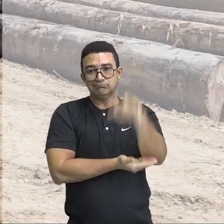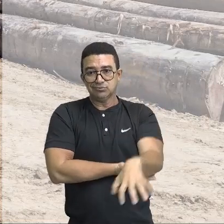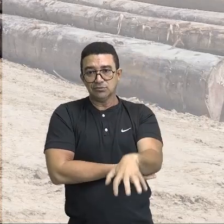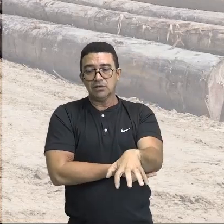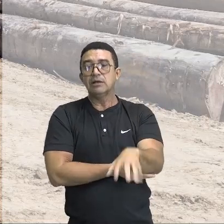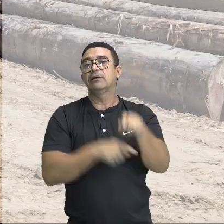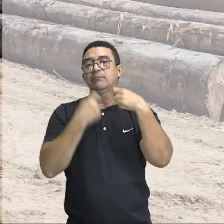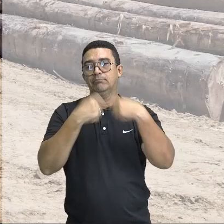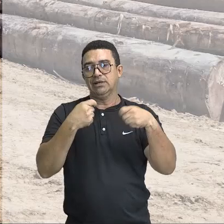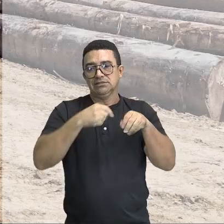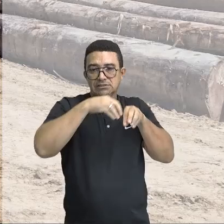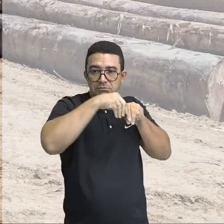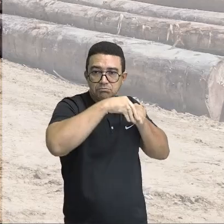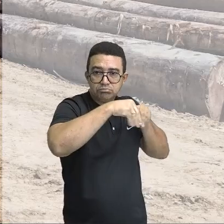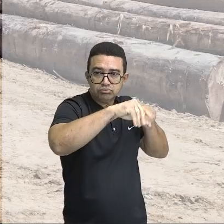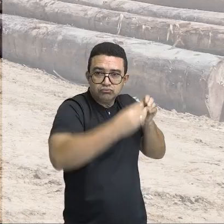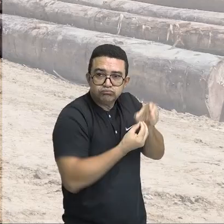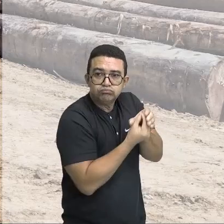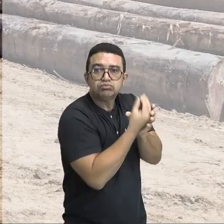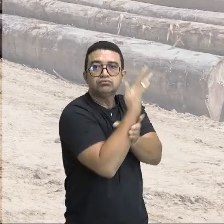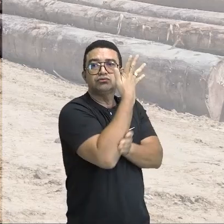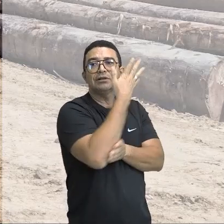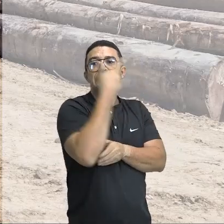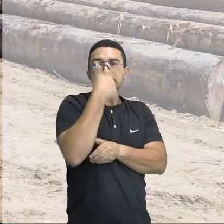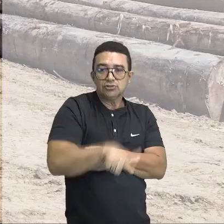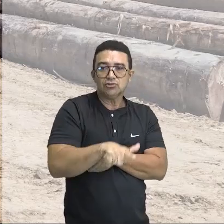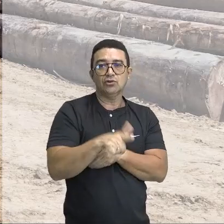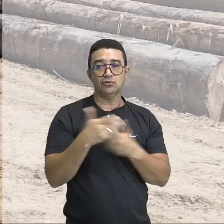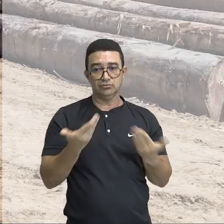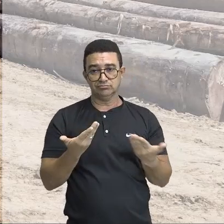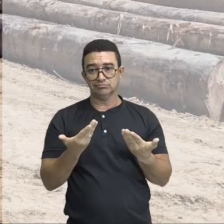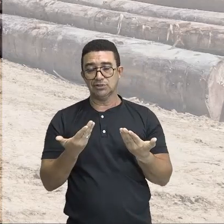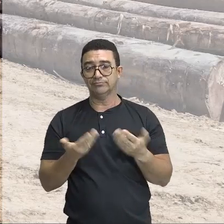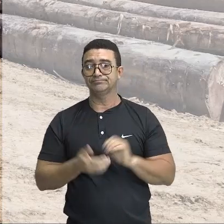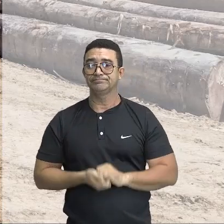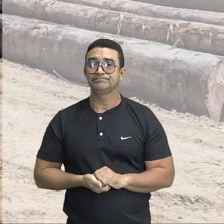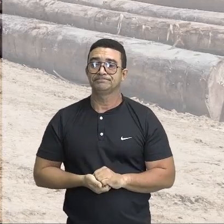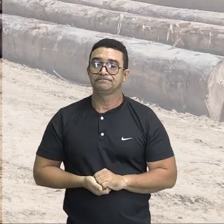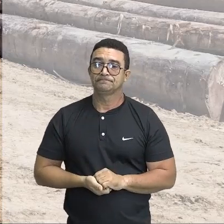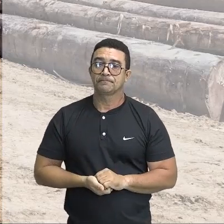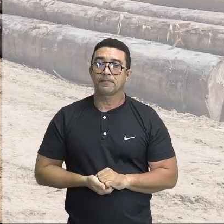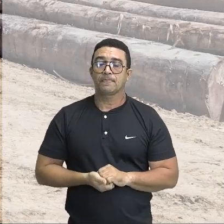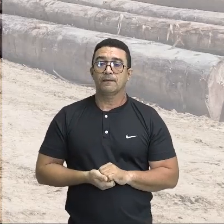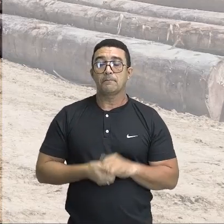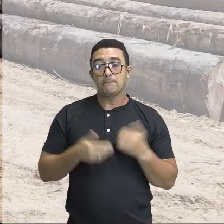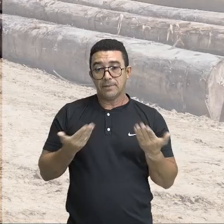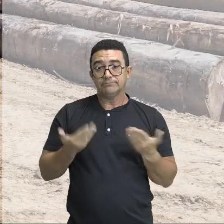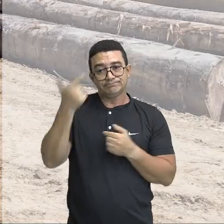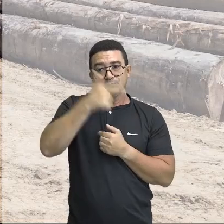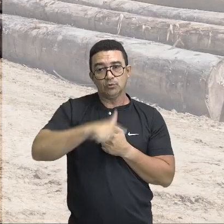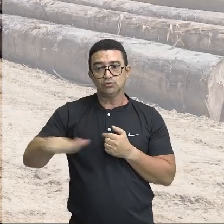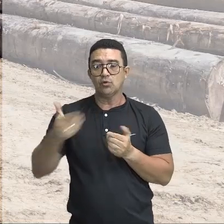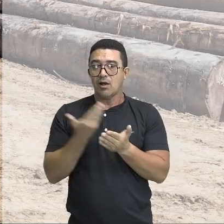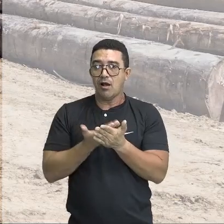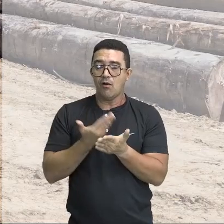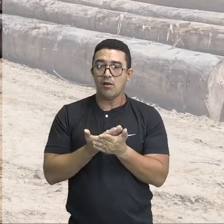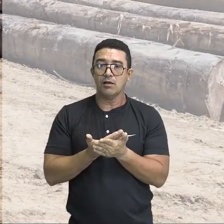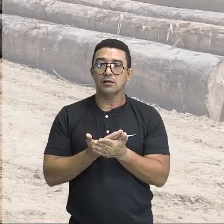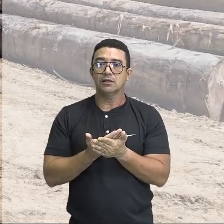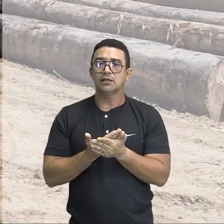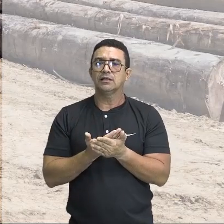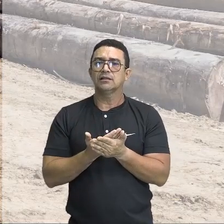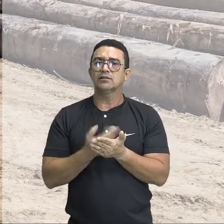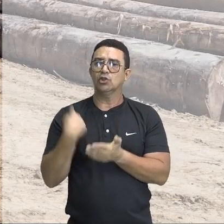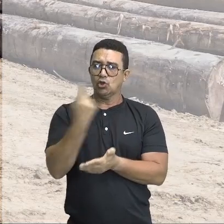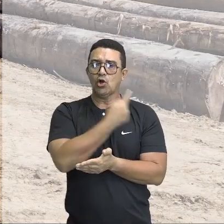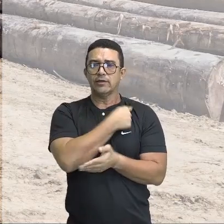Então, realmente, aí vai uma série de questões ambientais envolvidas. Mas, continuando a nossa aula, né, a gente também vai estudar